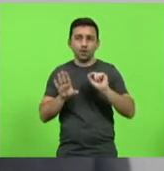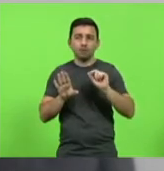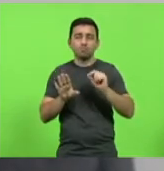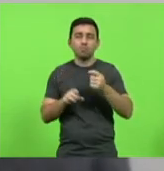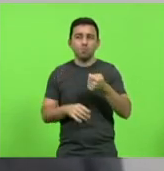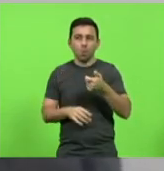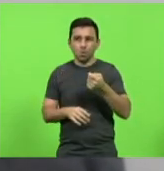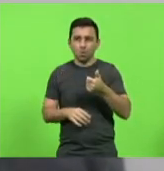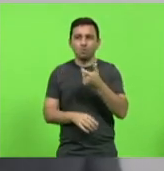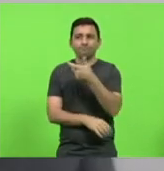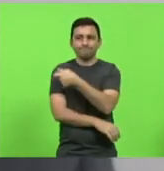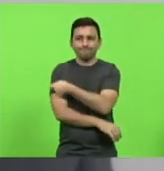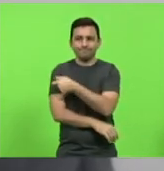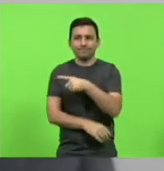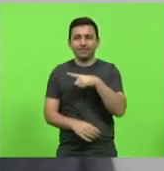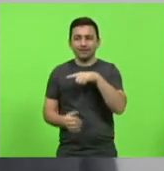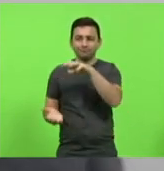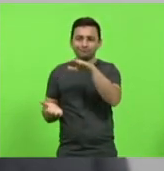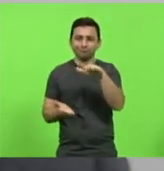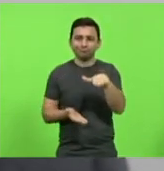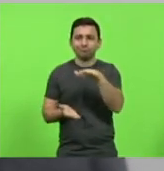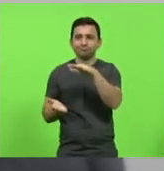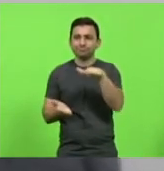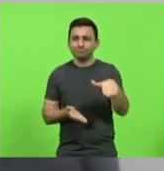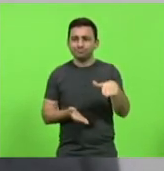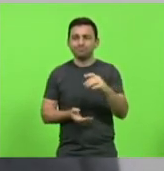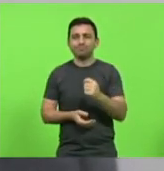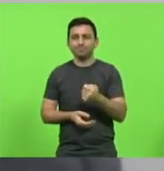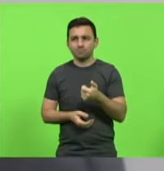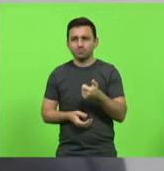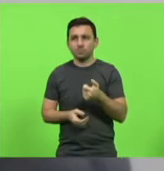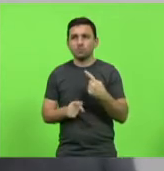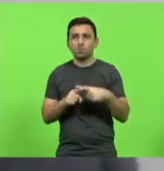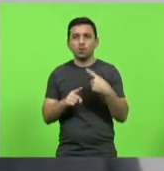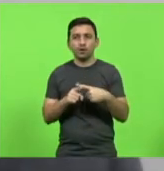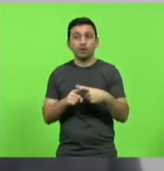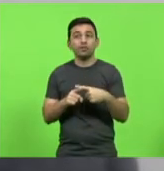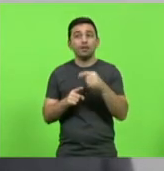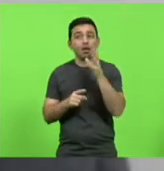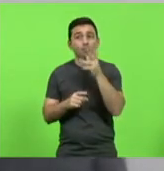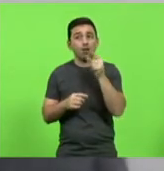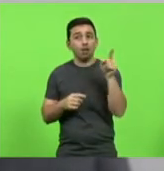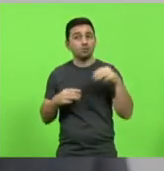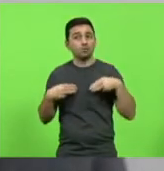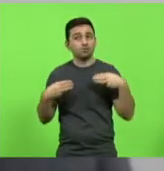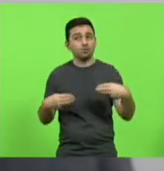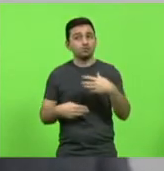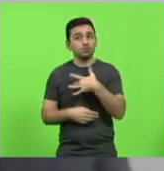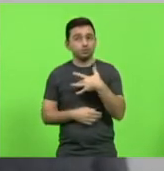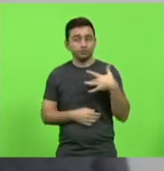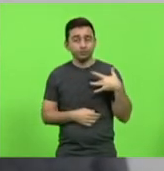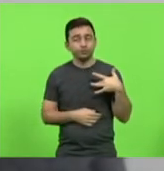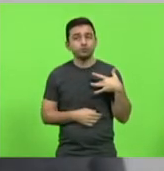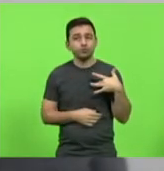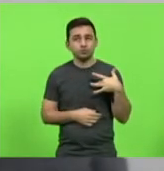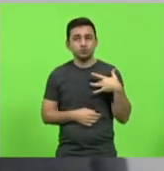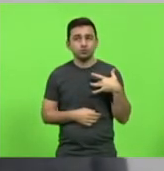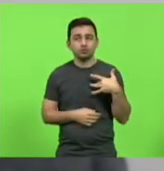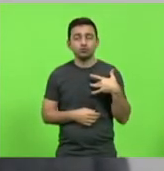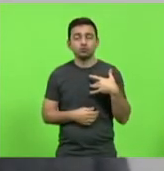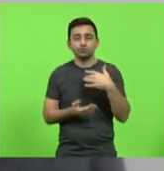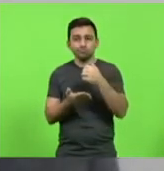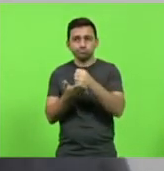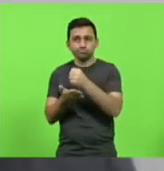de vacinas que estamos recebendo, é fruto da demora do Ministério de Saúde fazer os contratos